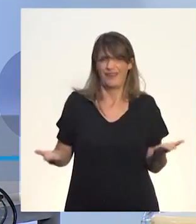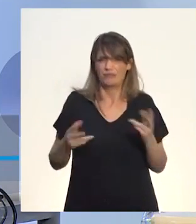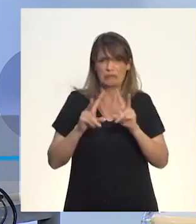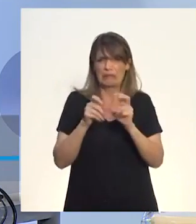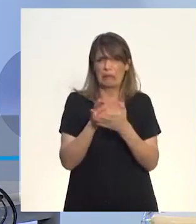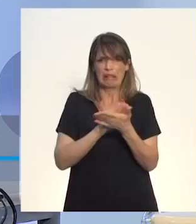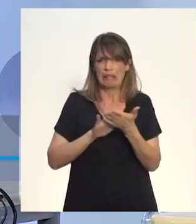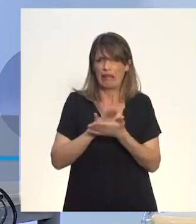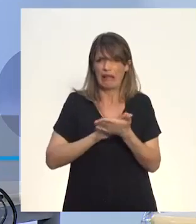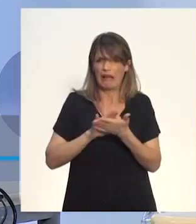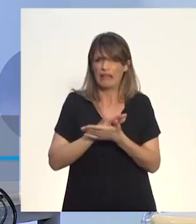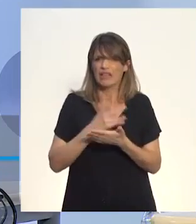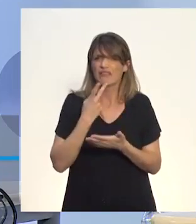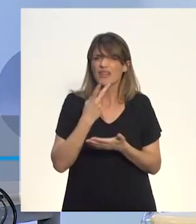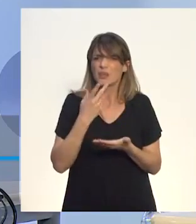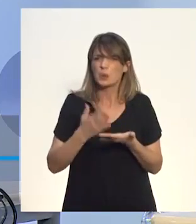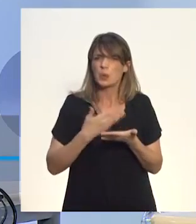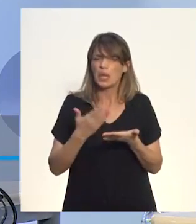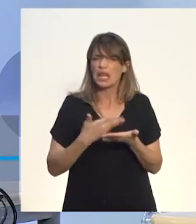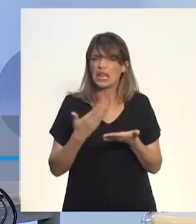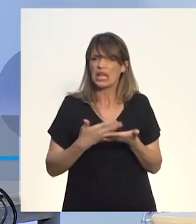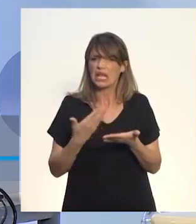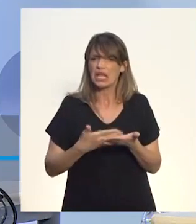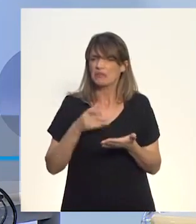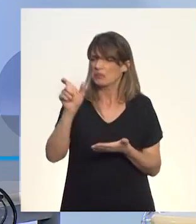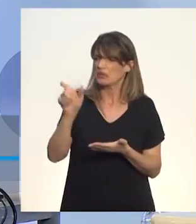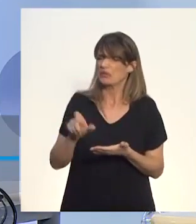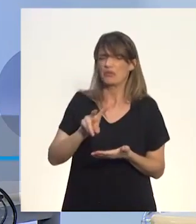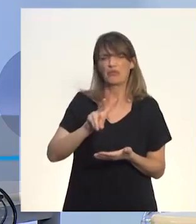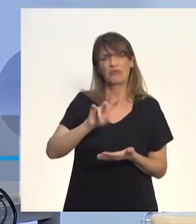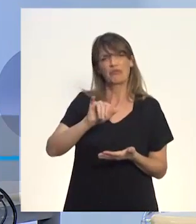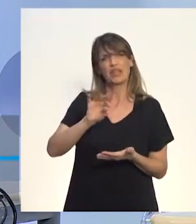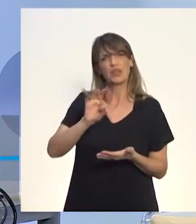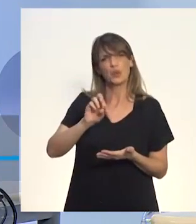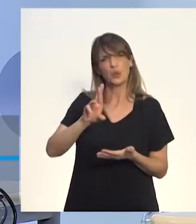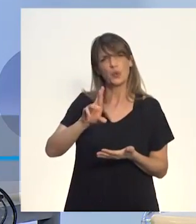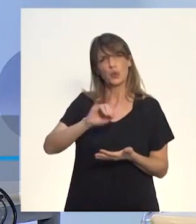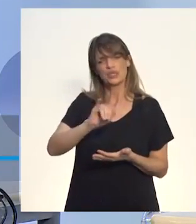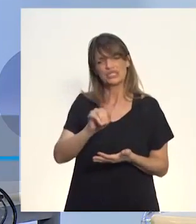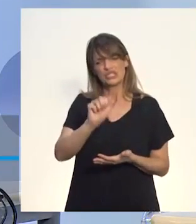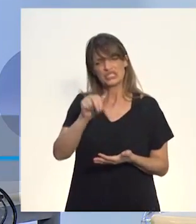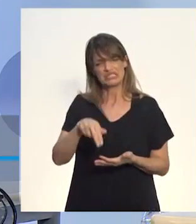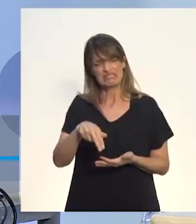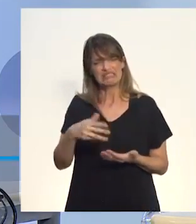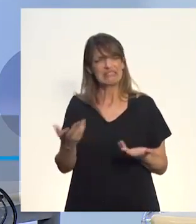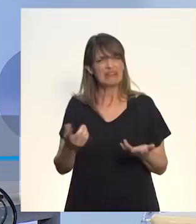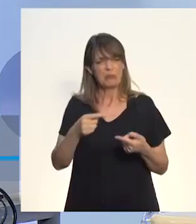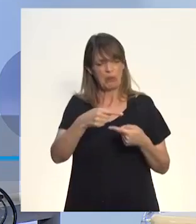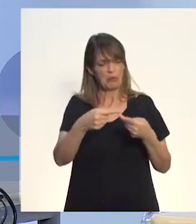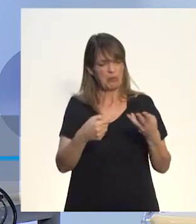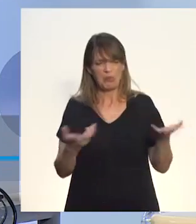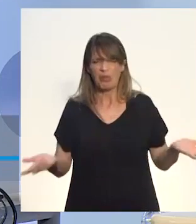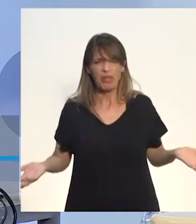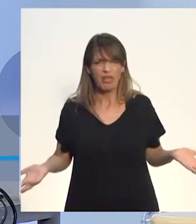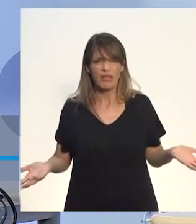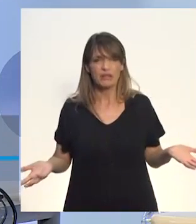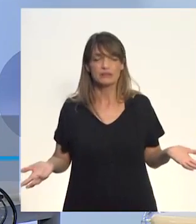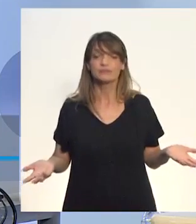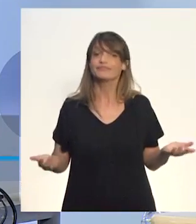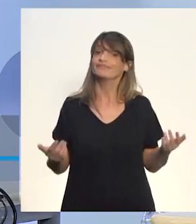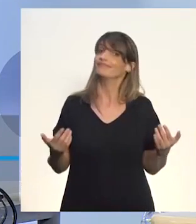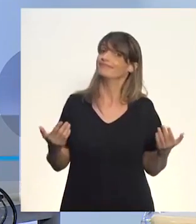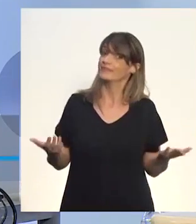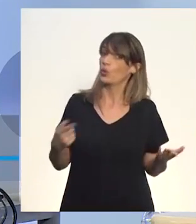em justiça, nem em nada, você só está aí falando do Victor Hugo, do Jean Valjean e não sei mais o quê. Então, a gente vai